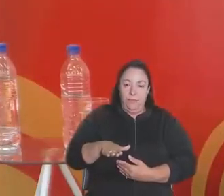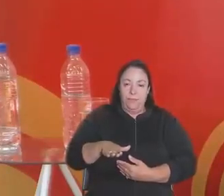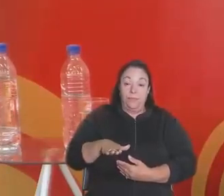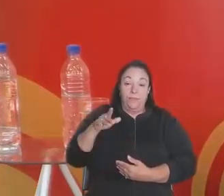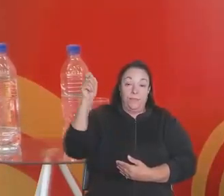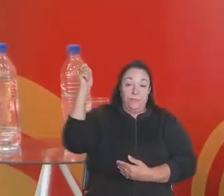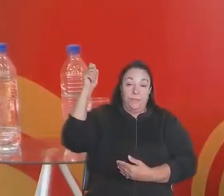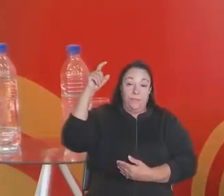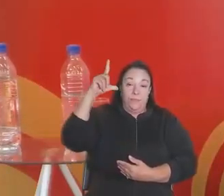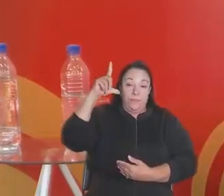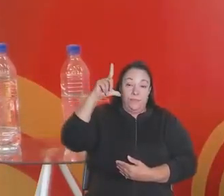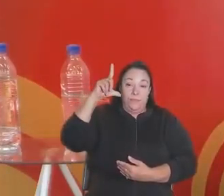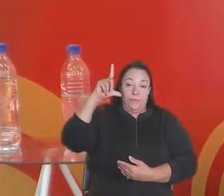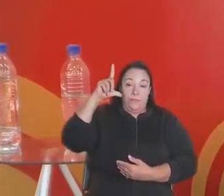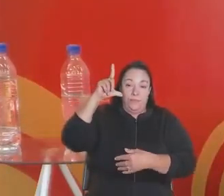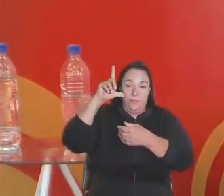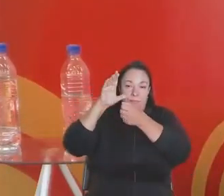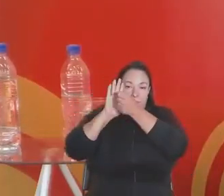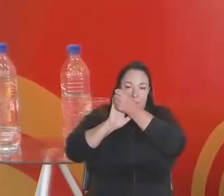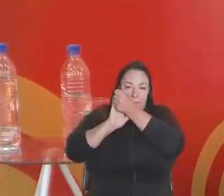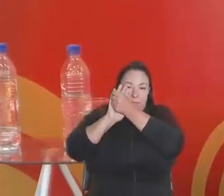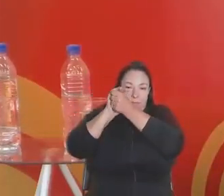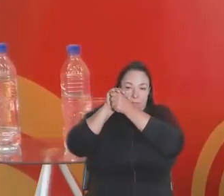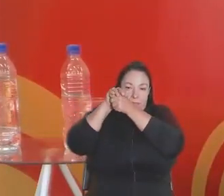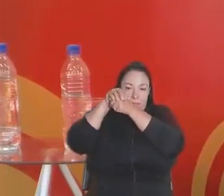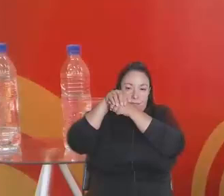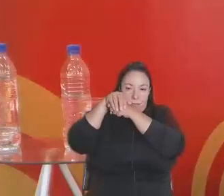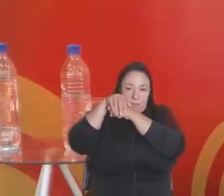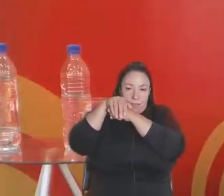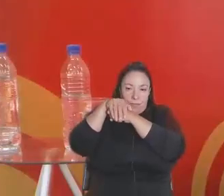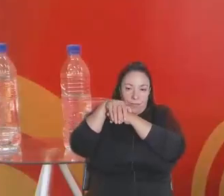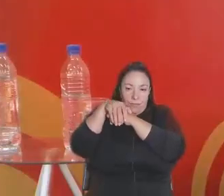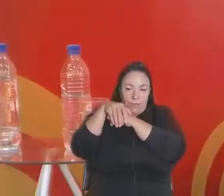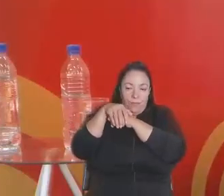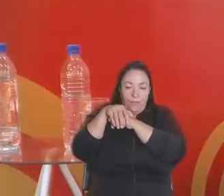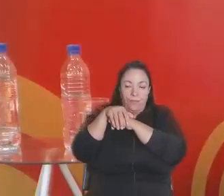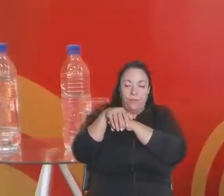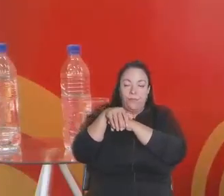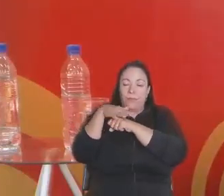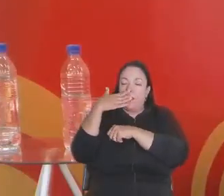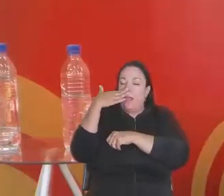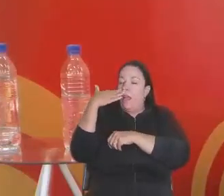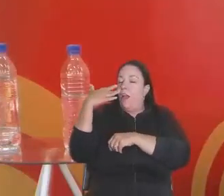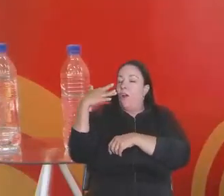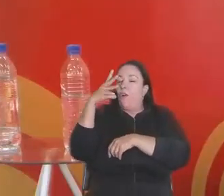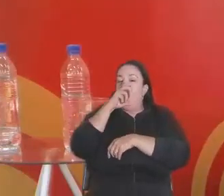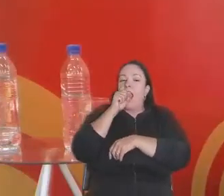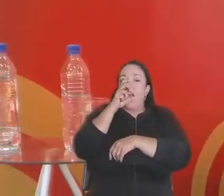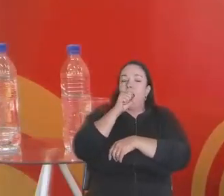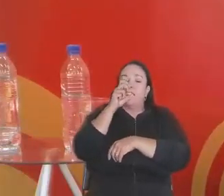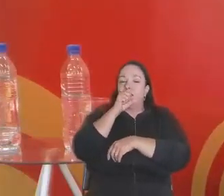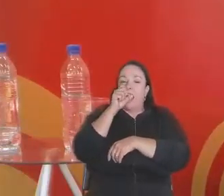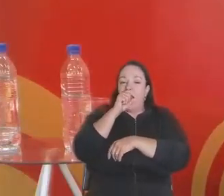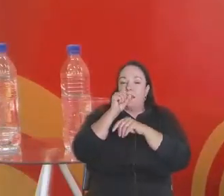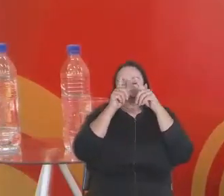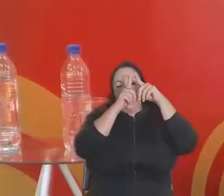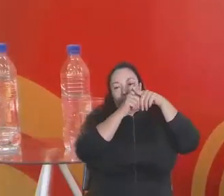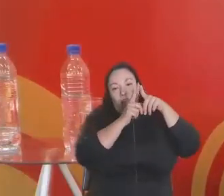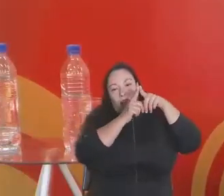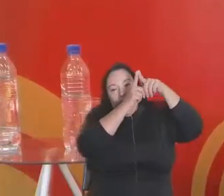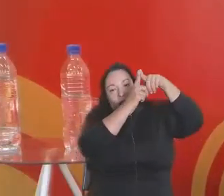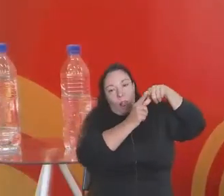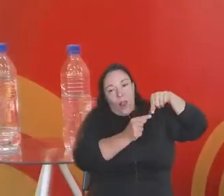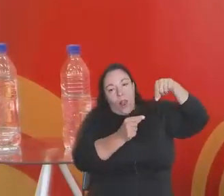sol, né, ele se pondo, tingindo de alaranjado o horizonte, aí vinha a lua, que é a lua